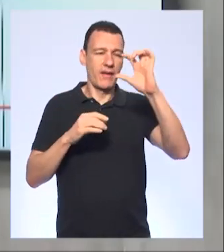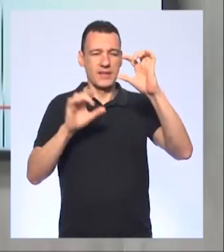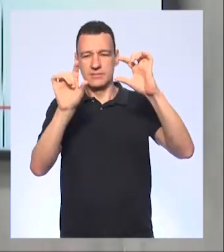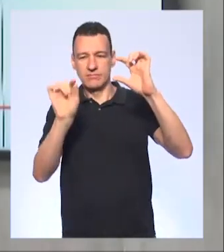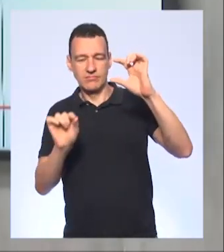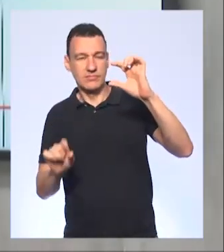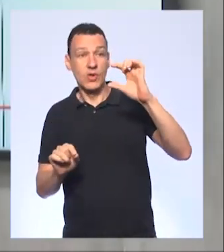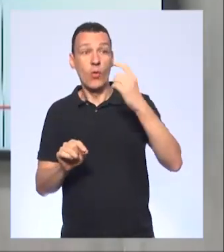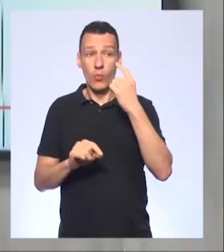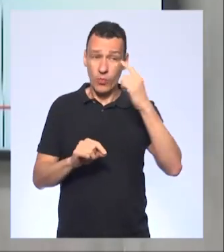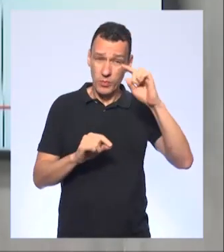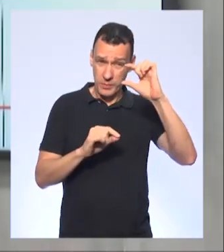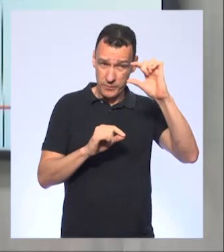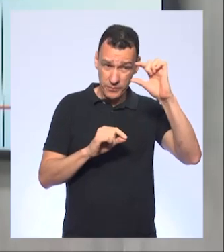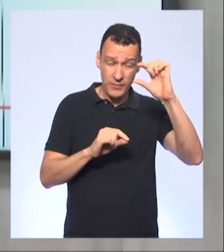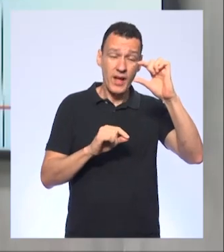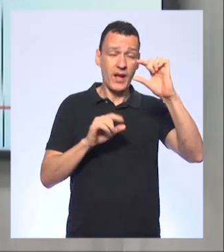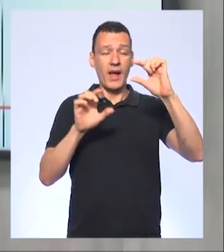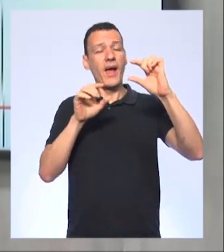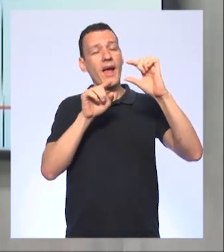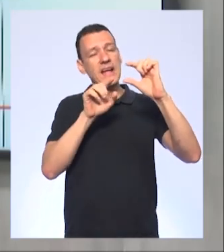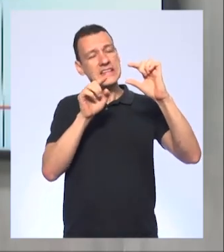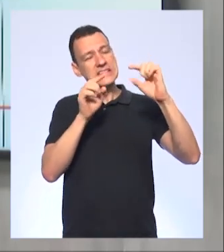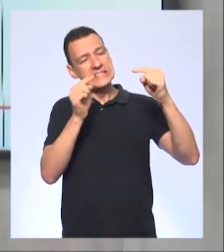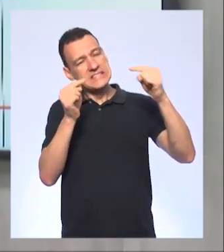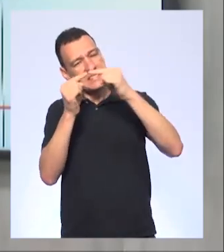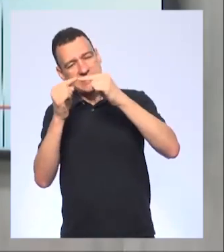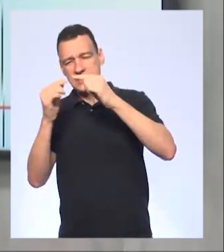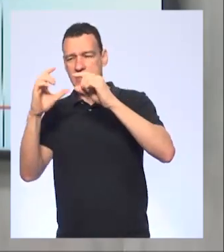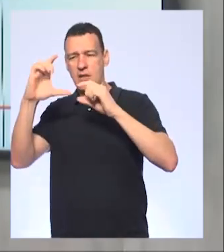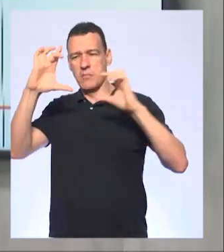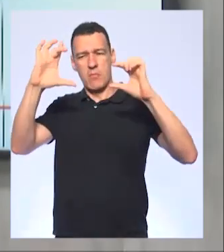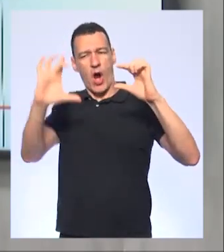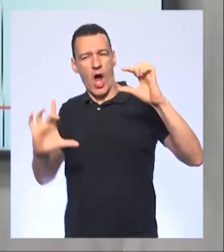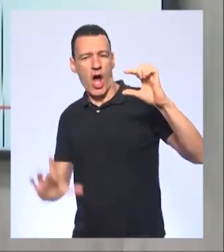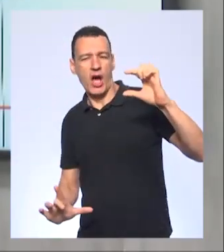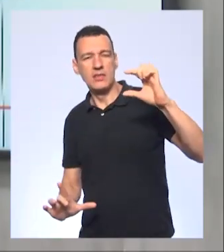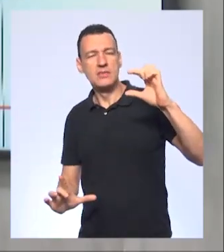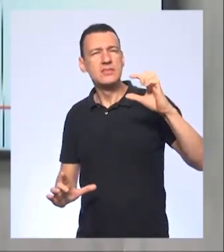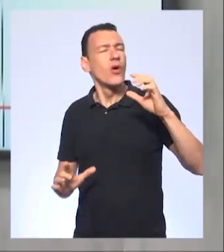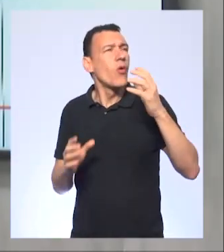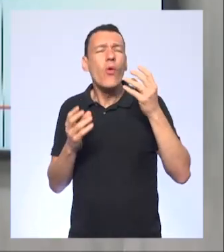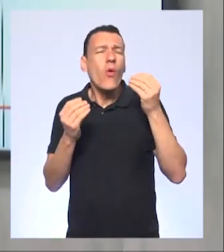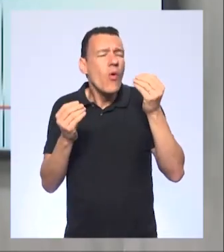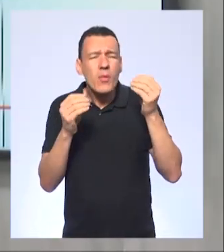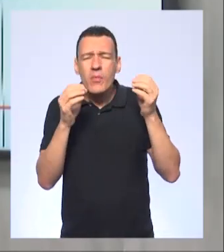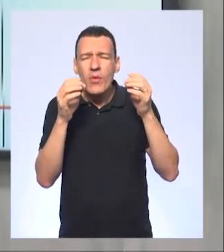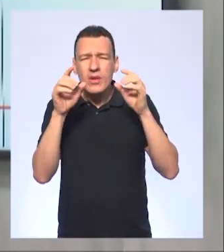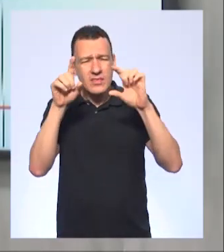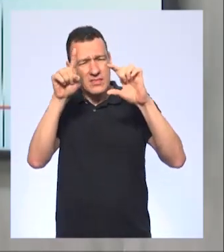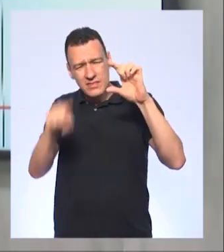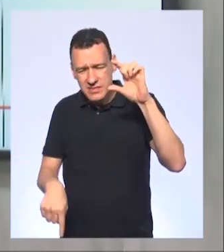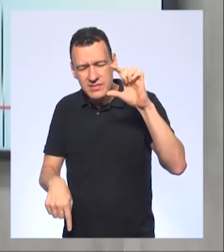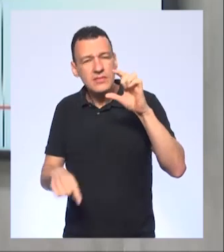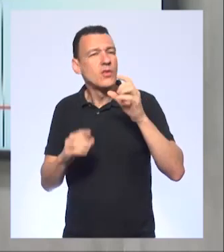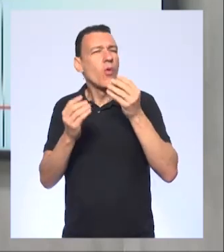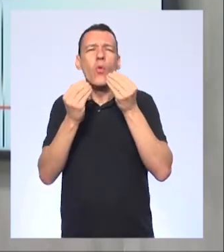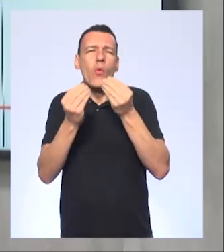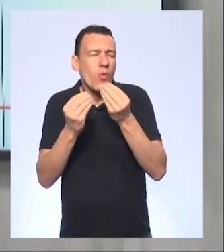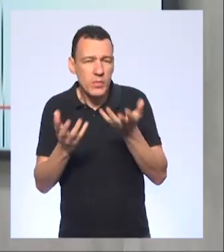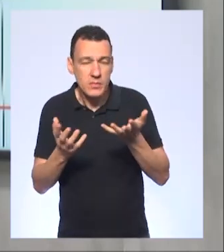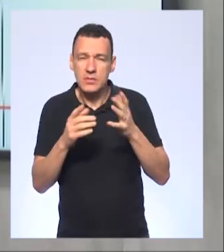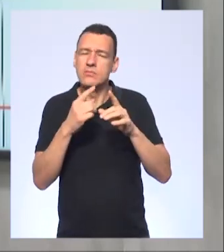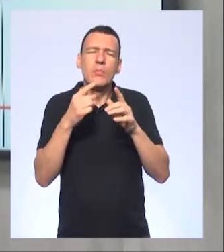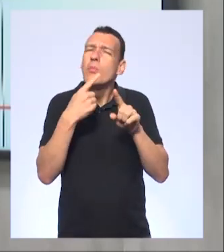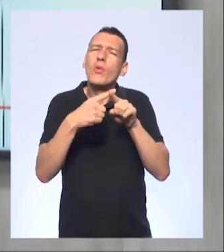está para o segmento todo. Aí você vai perguntar, Fredão, como é que você pensou em pegar aquele pedacinho A